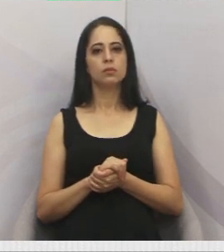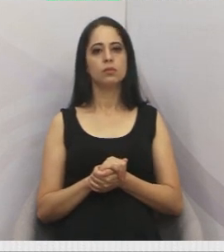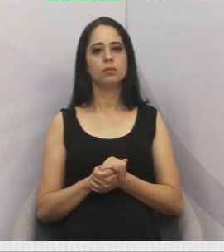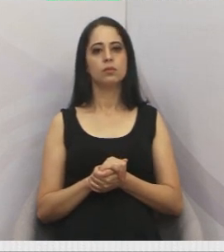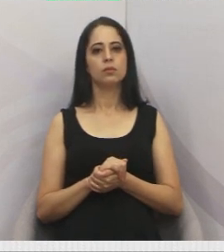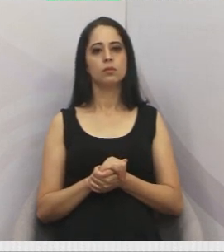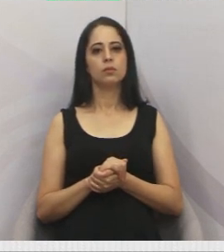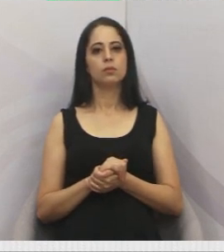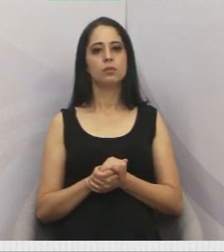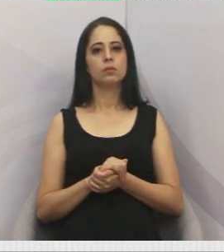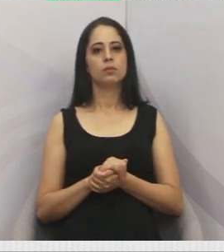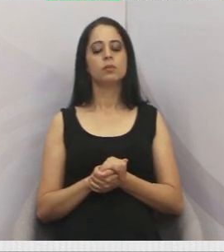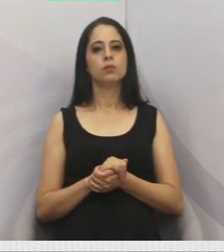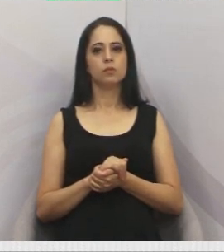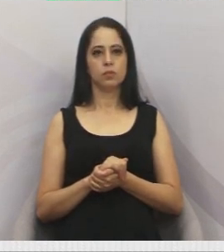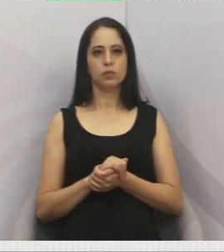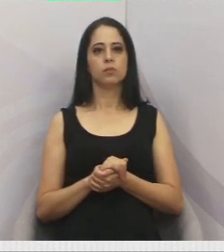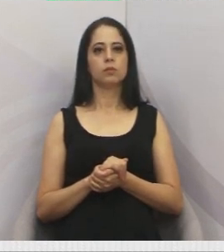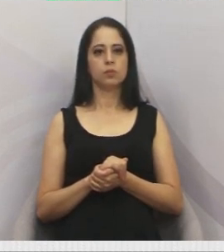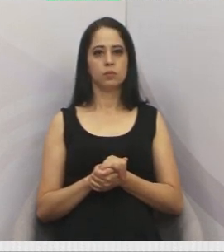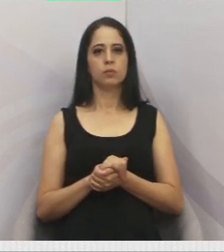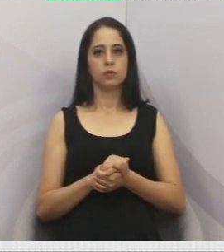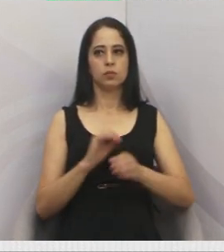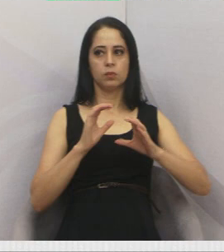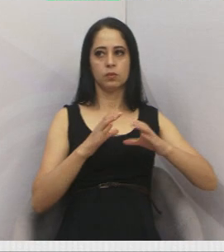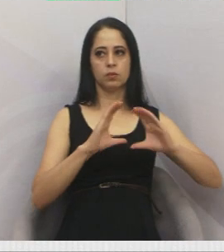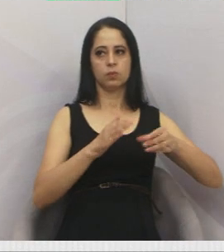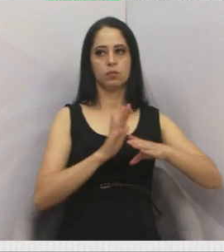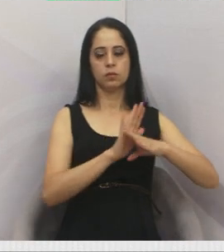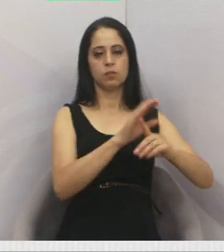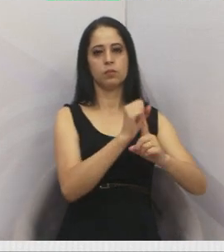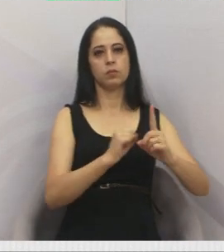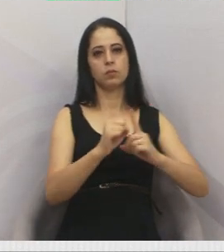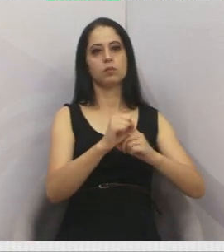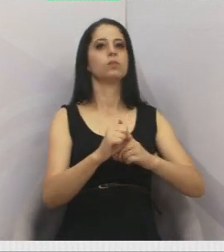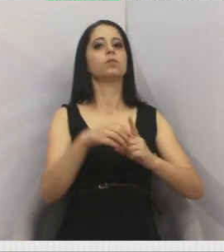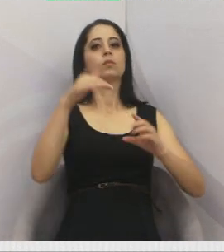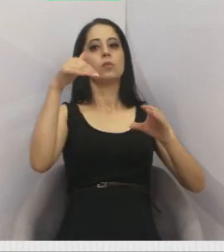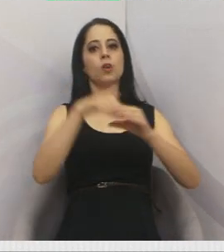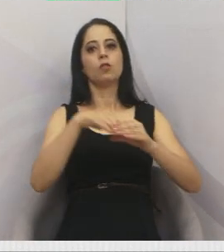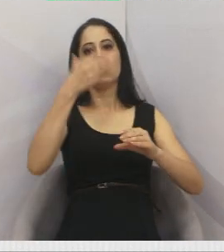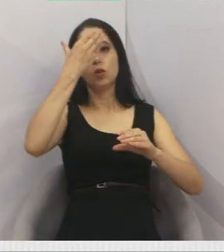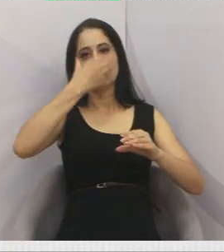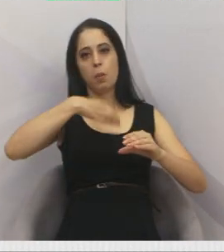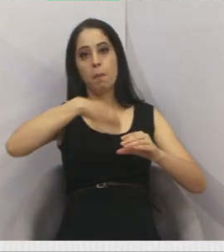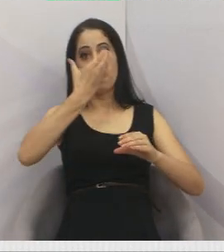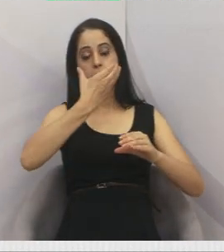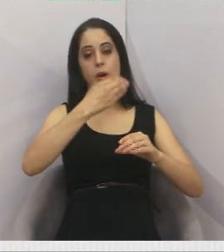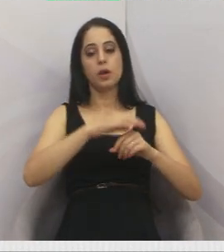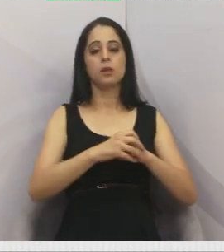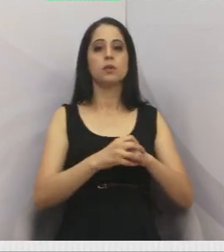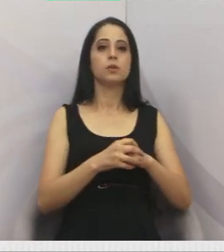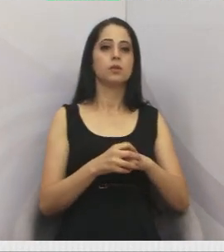Próximo voto. Movimentos Populares, um voto para Jardim Paraíso e Jardim Yolanda.